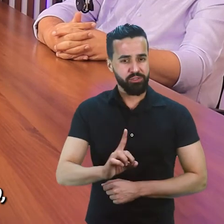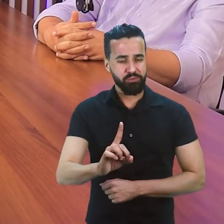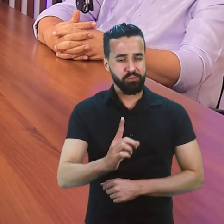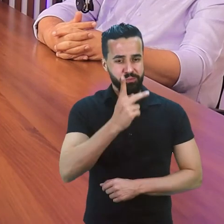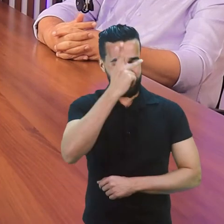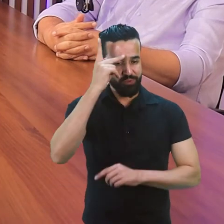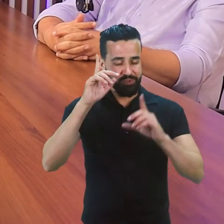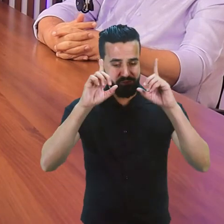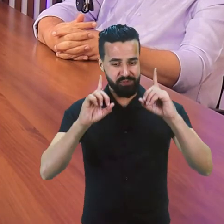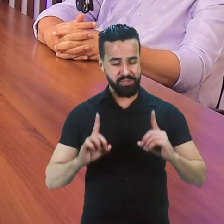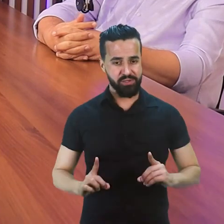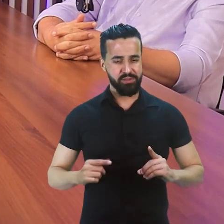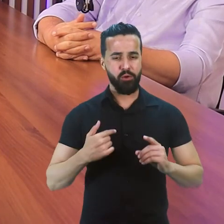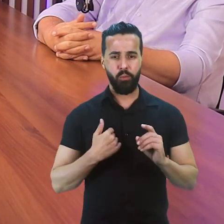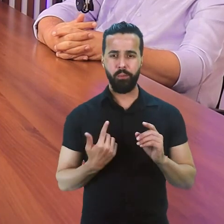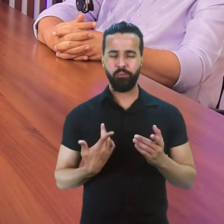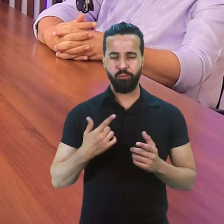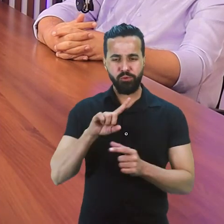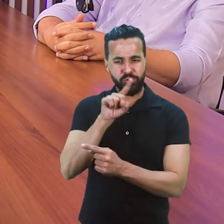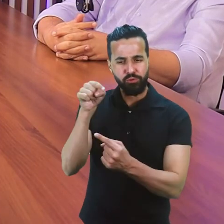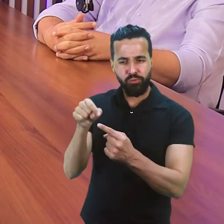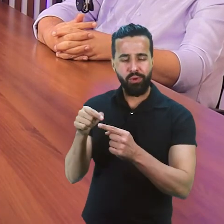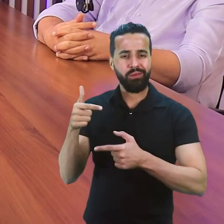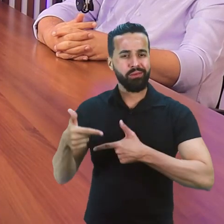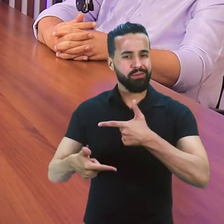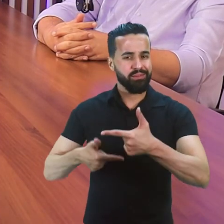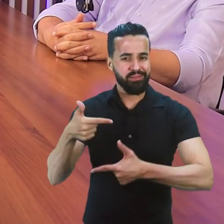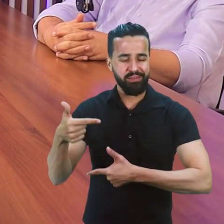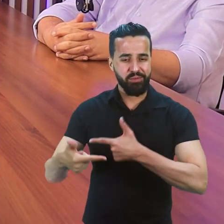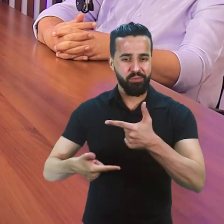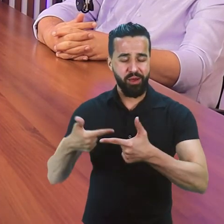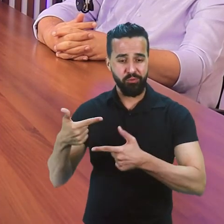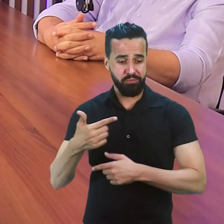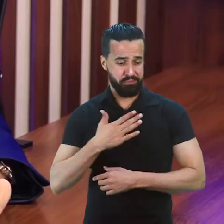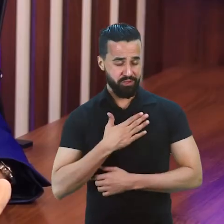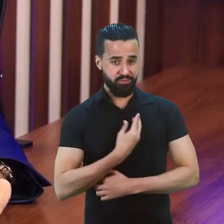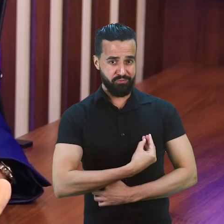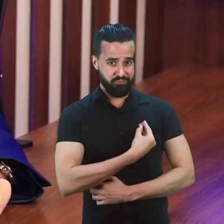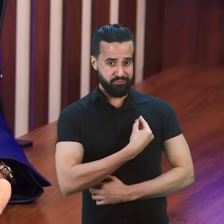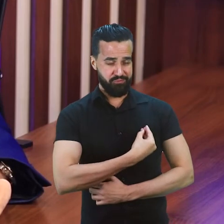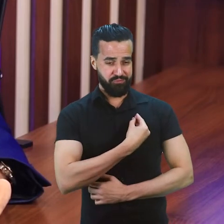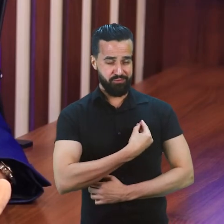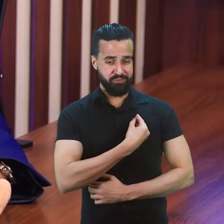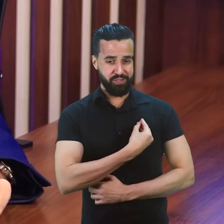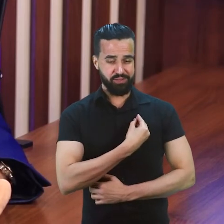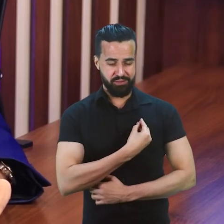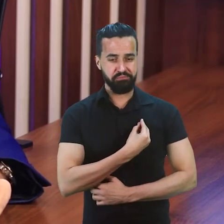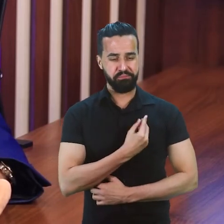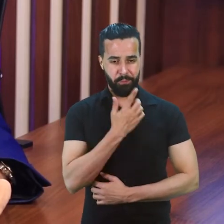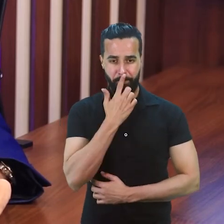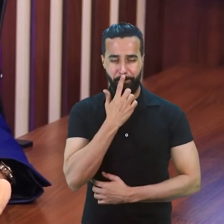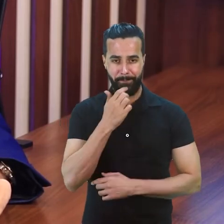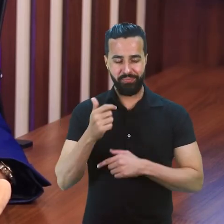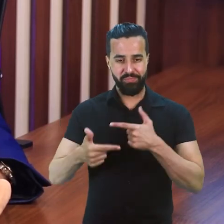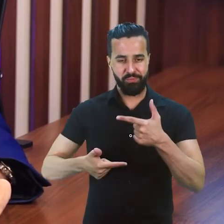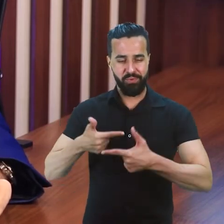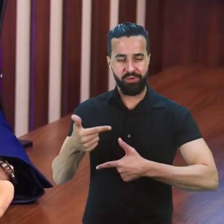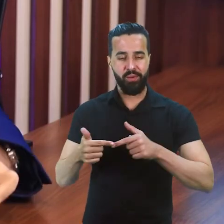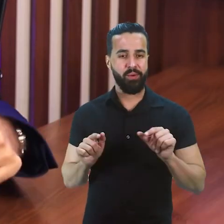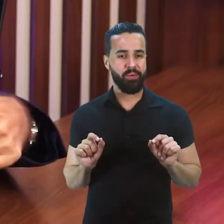fazer isso. Um projeto de vida que eu estabeleci para mim e que